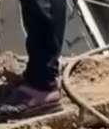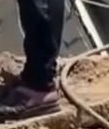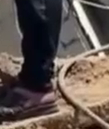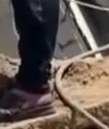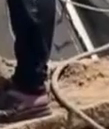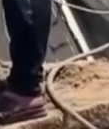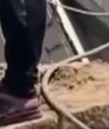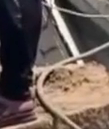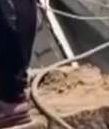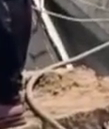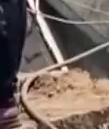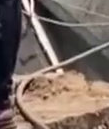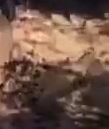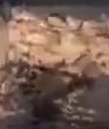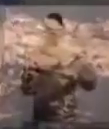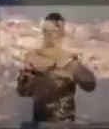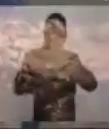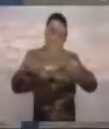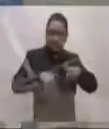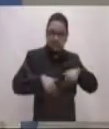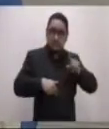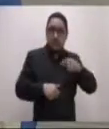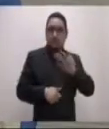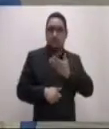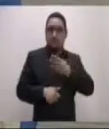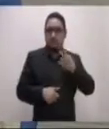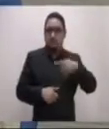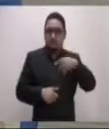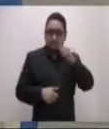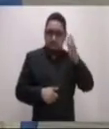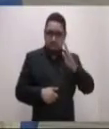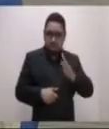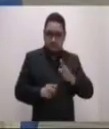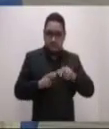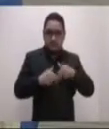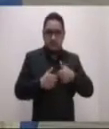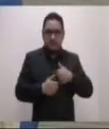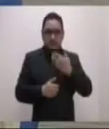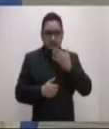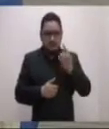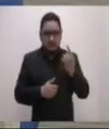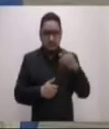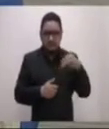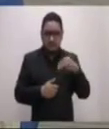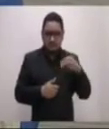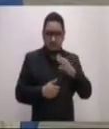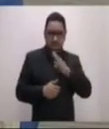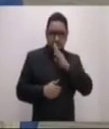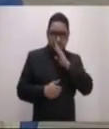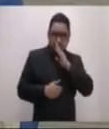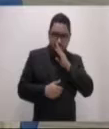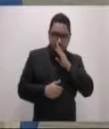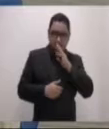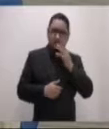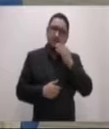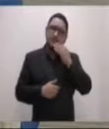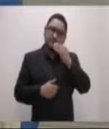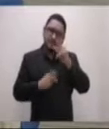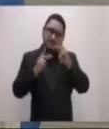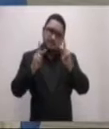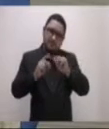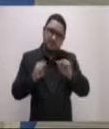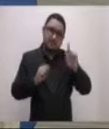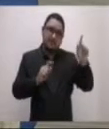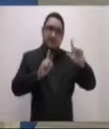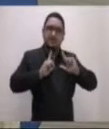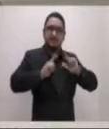de um país que é amigo do país brasileiro. Então, eu gostaria de solicitar um minuto de silêncio pela paz em Israel,